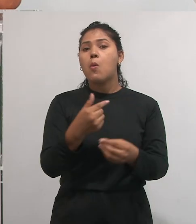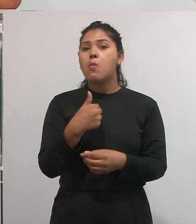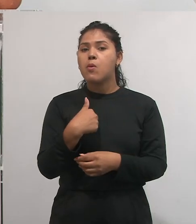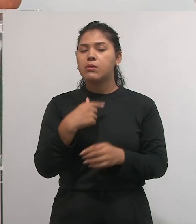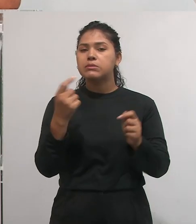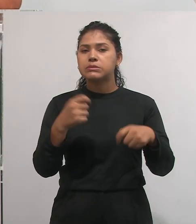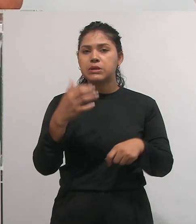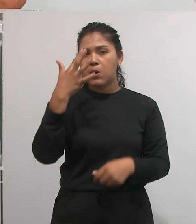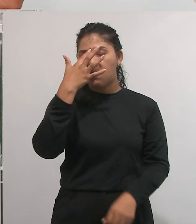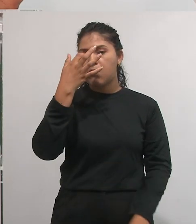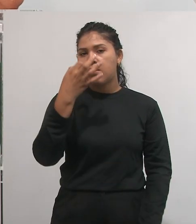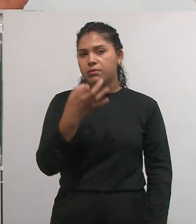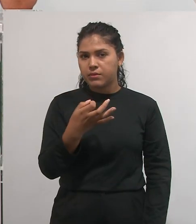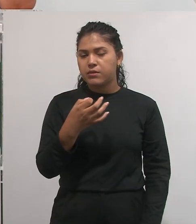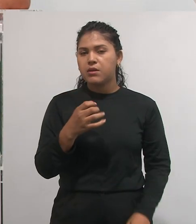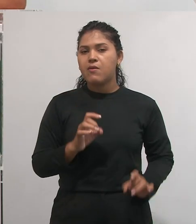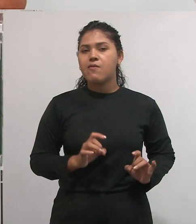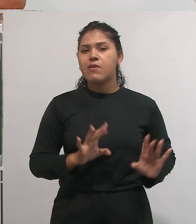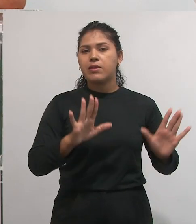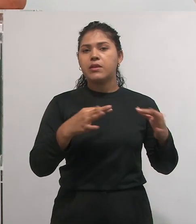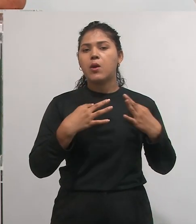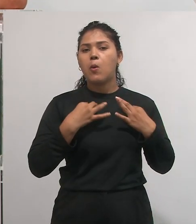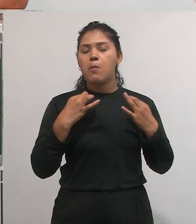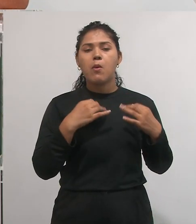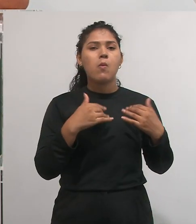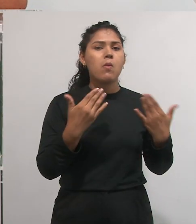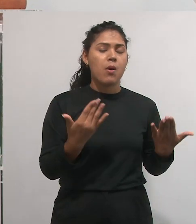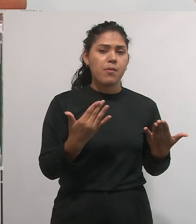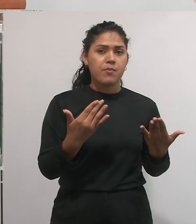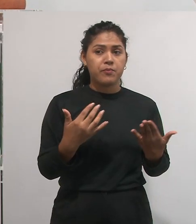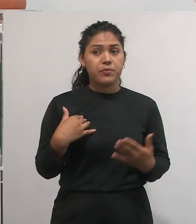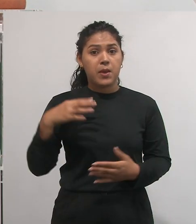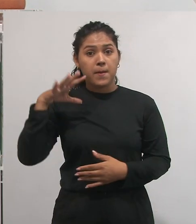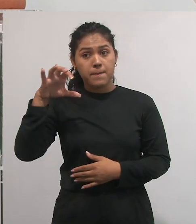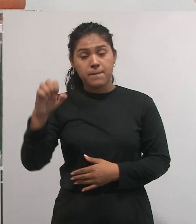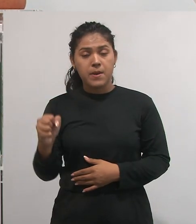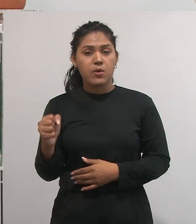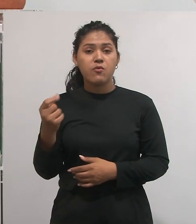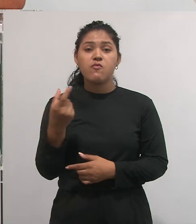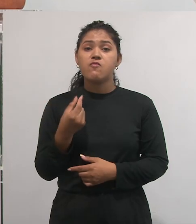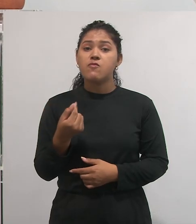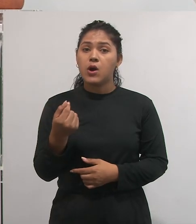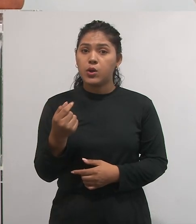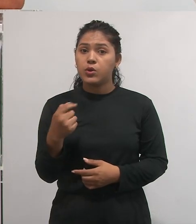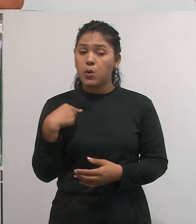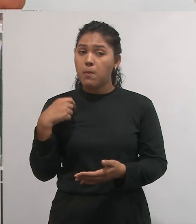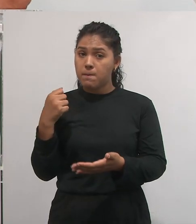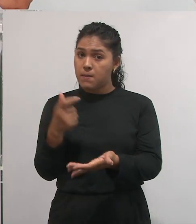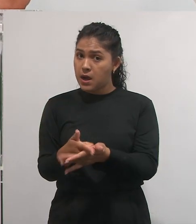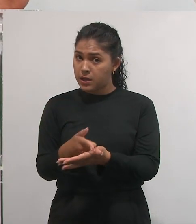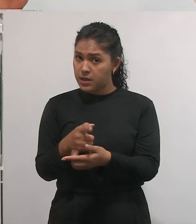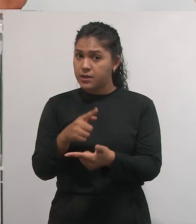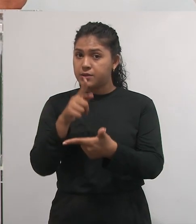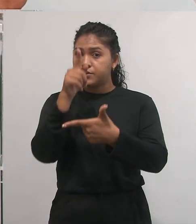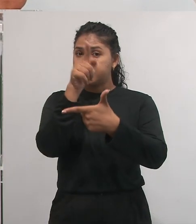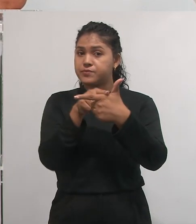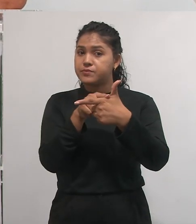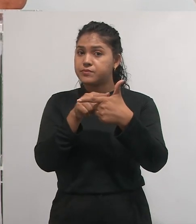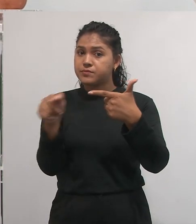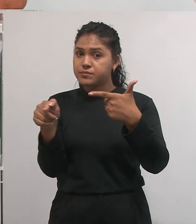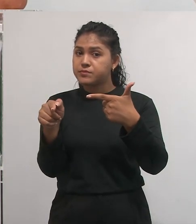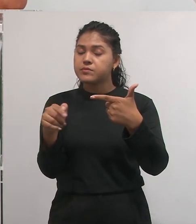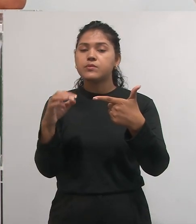o markup? Então, vou pegar o custo da minha camiseta mais o frete e vou usar aquela fórmula